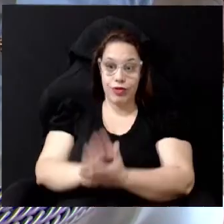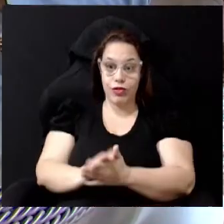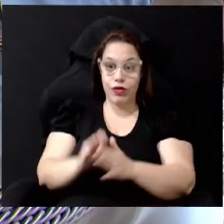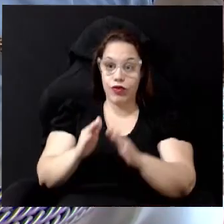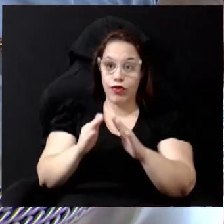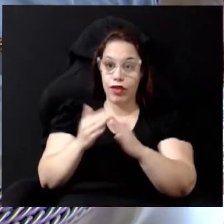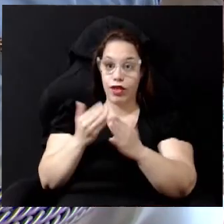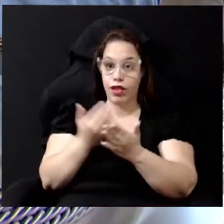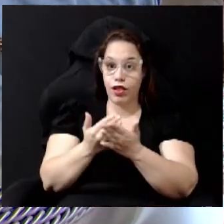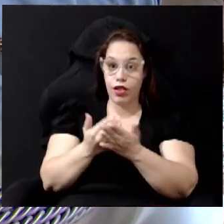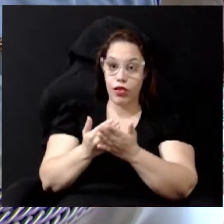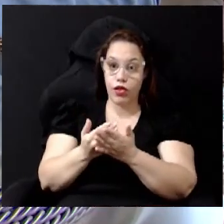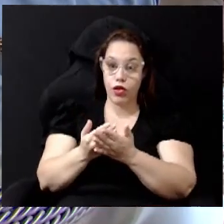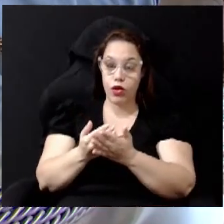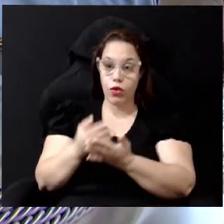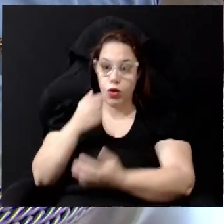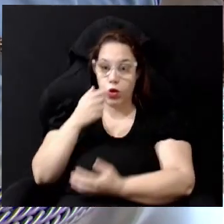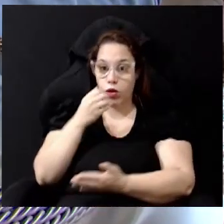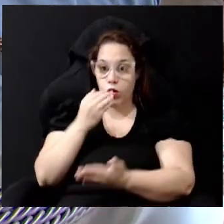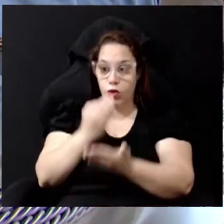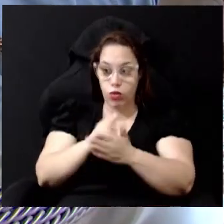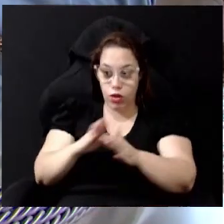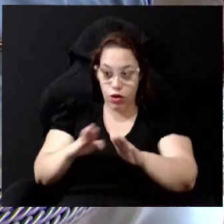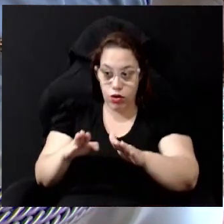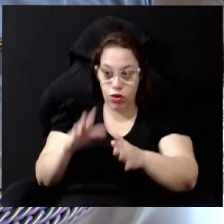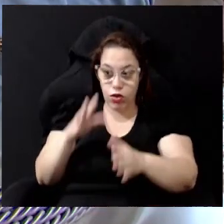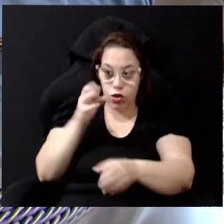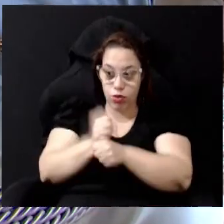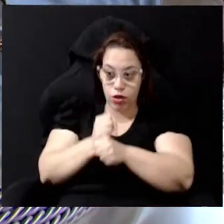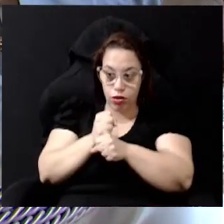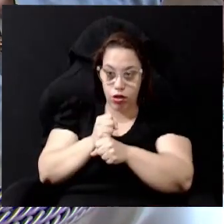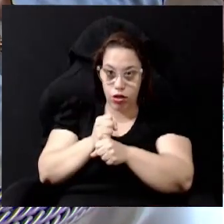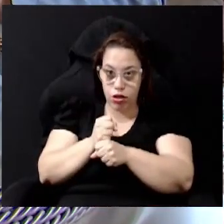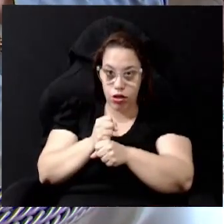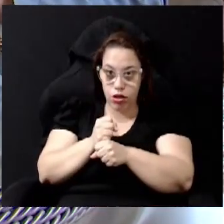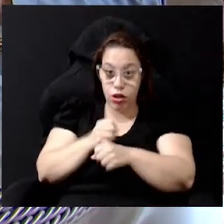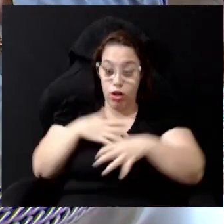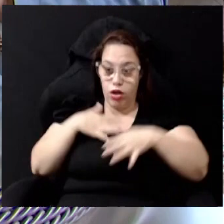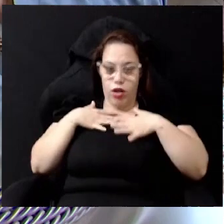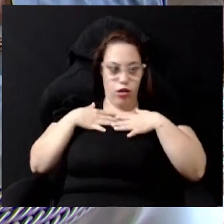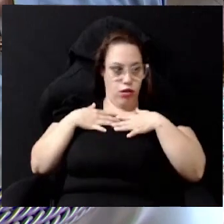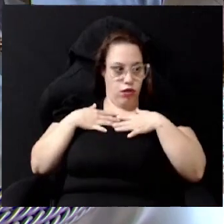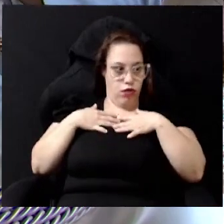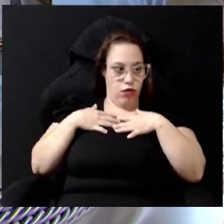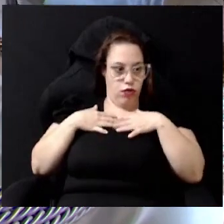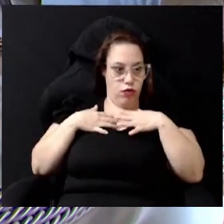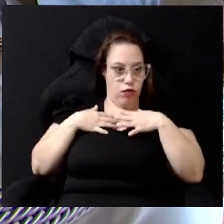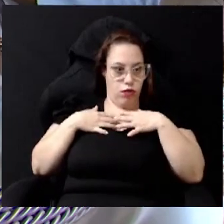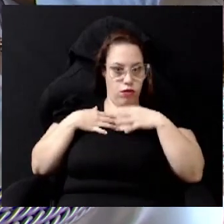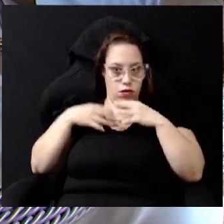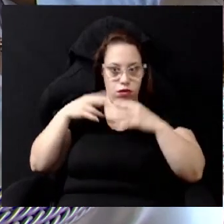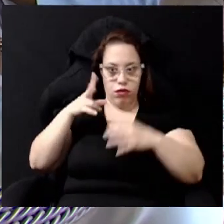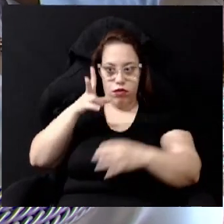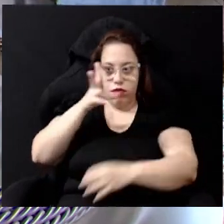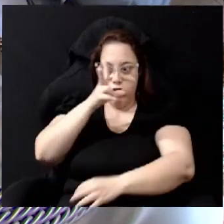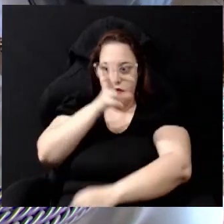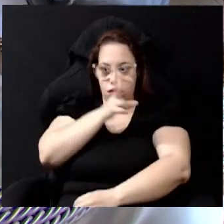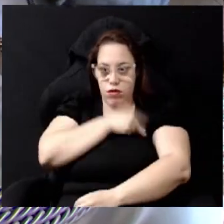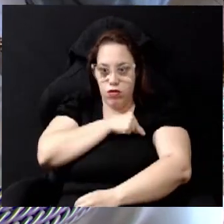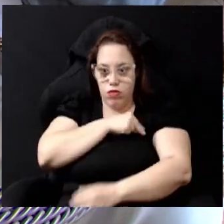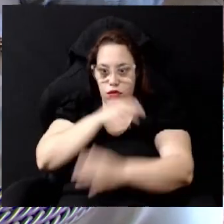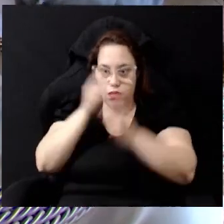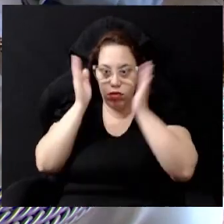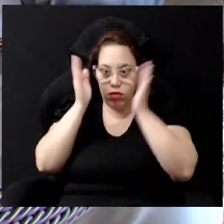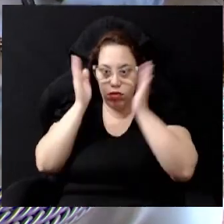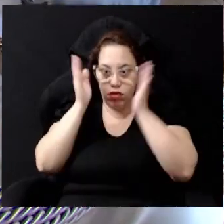pessoa, na hora que ela termina de fazer a somatória, ela toma um choque, porque muitas vezes ela nem se dá conta do tanto de gasto que ela faz